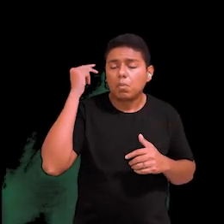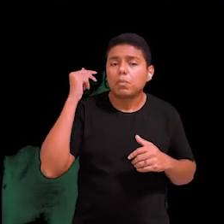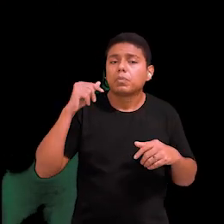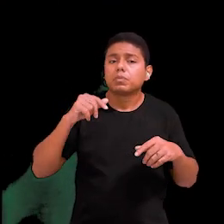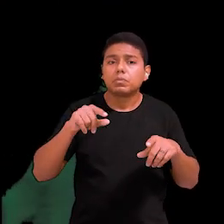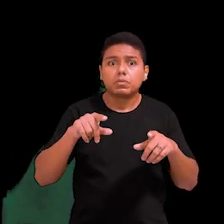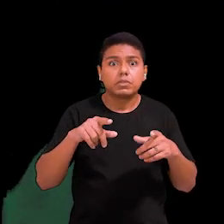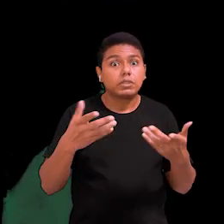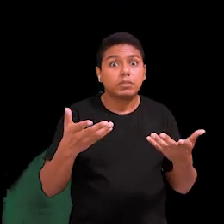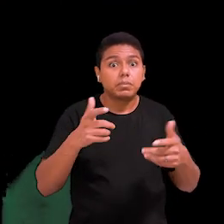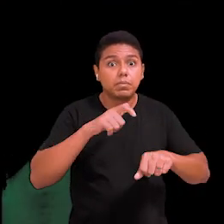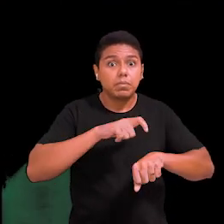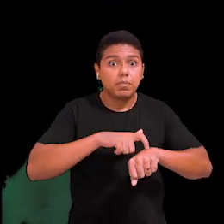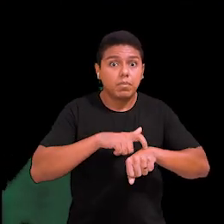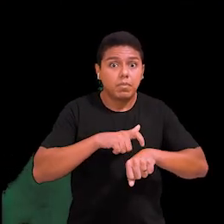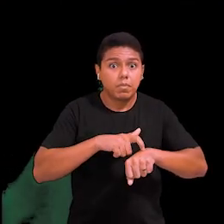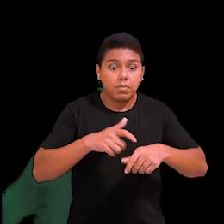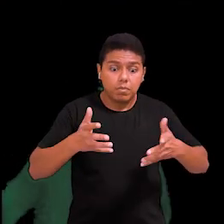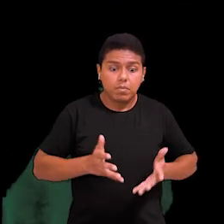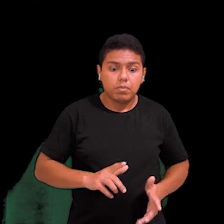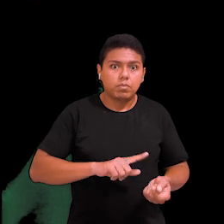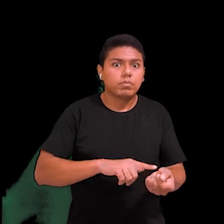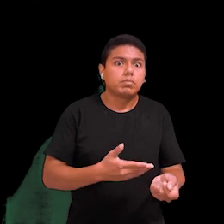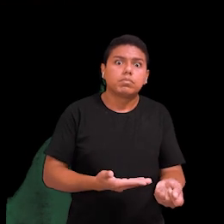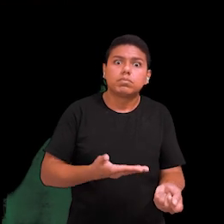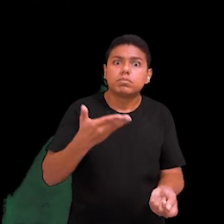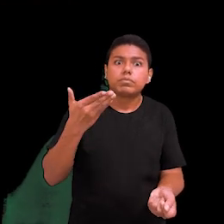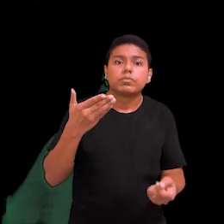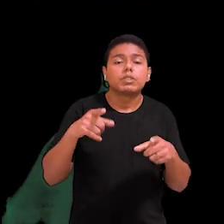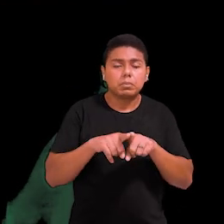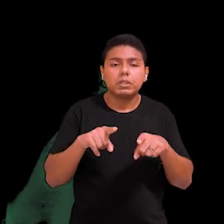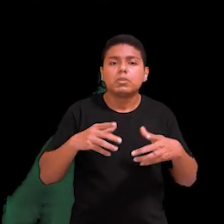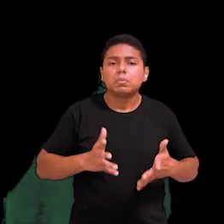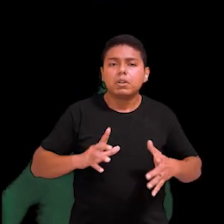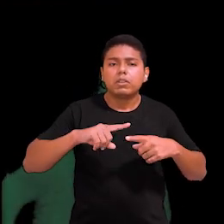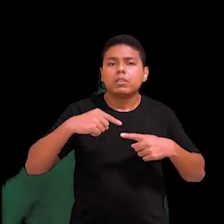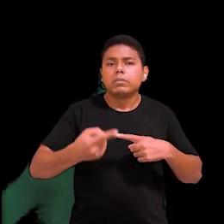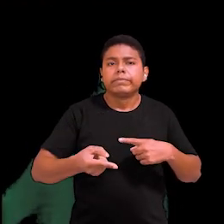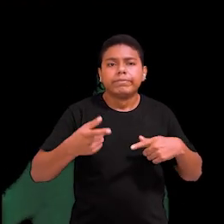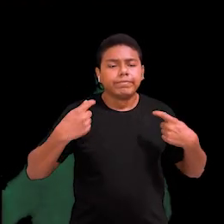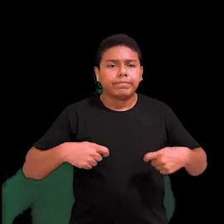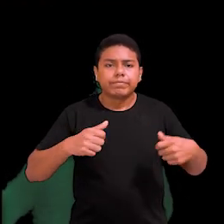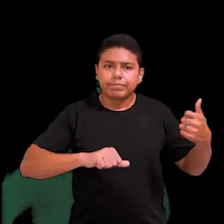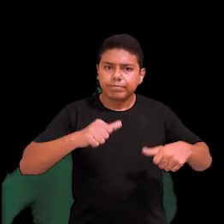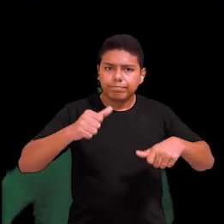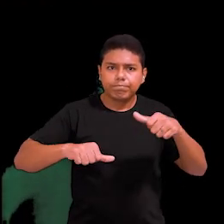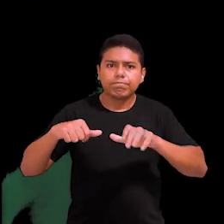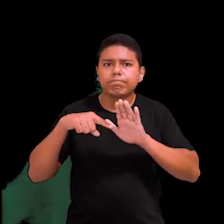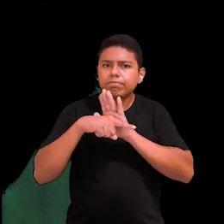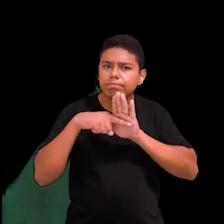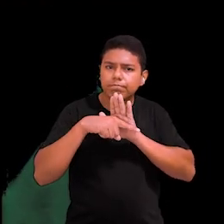tensionais dentro do padrão normalidade e apresentar elevação de pressão durante o parto ou até no